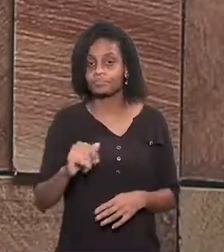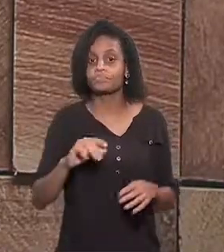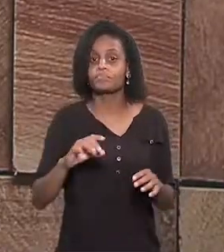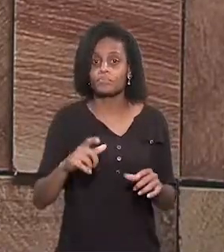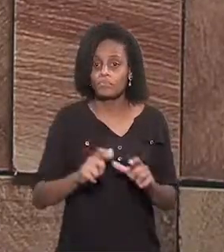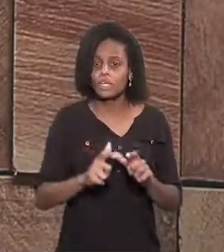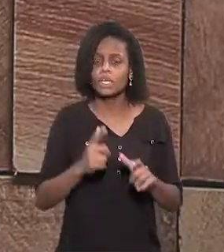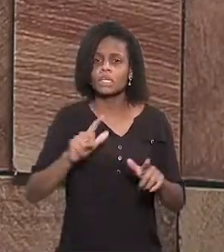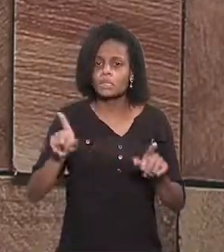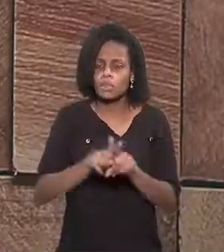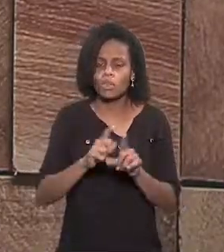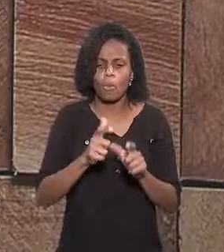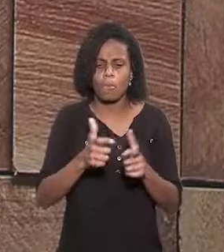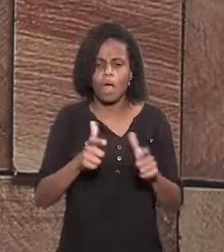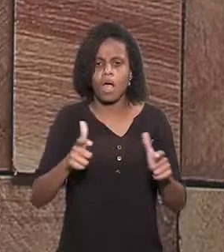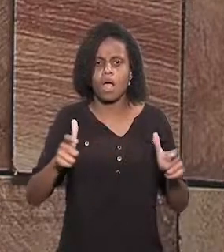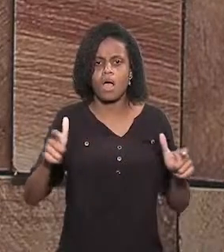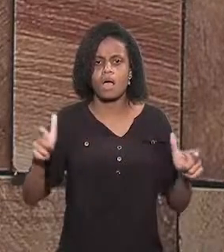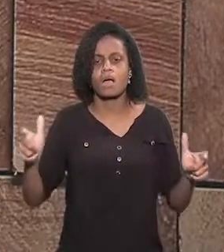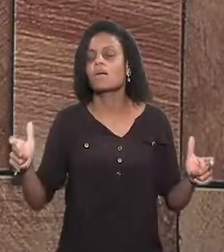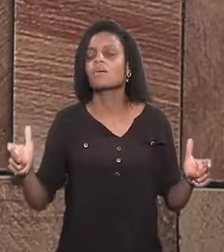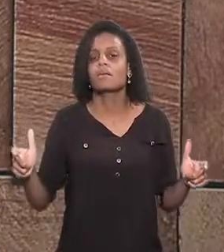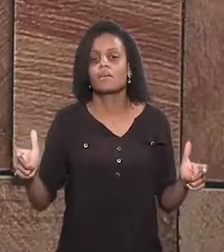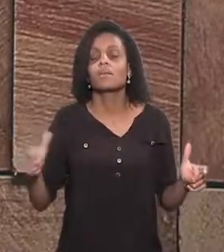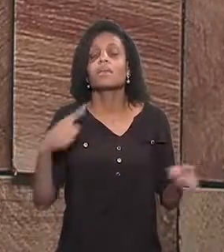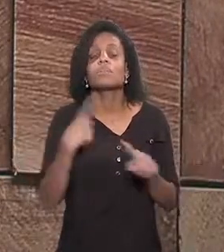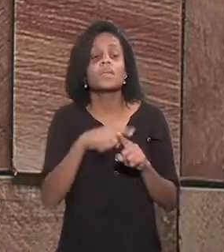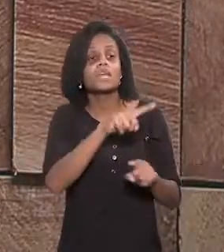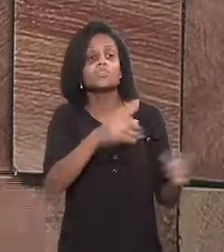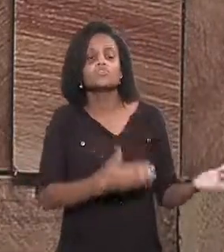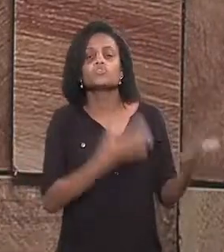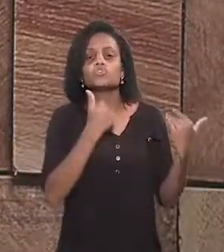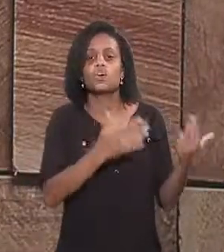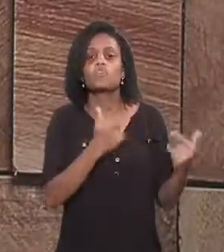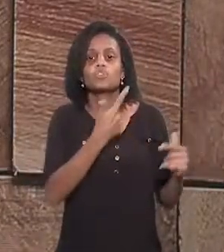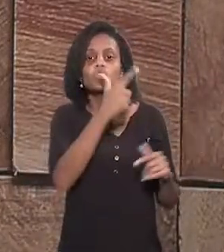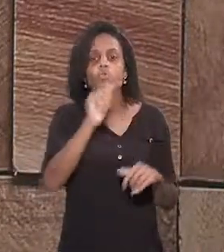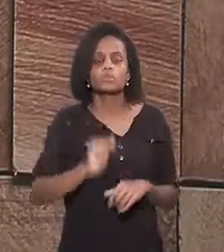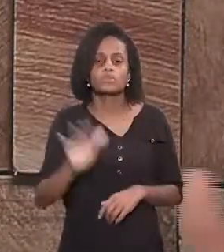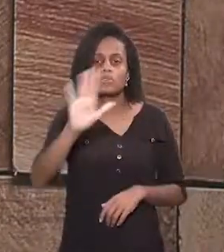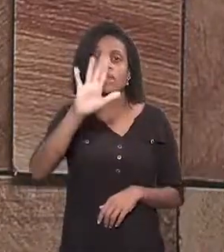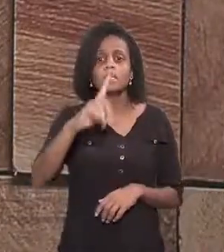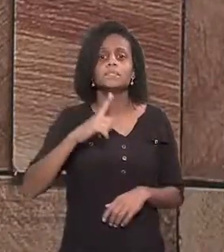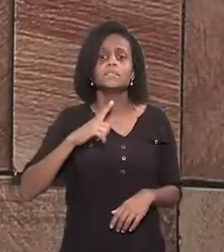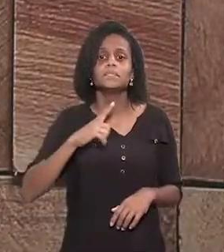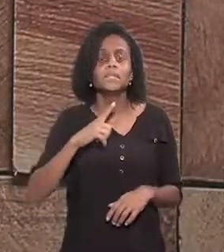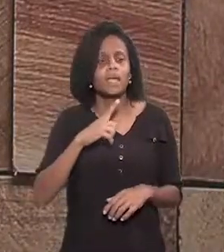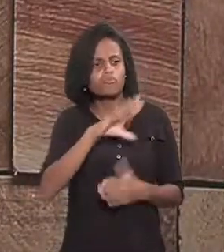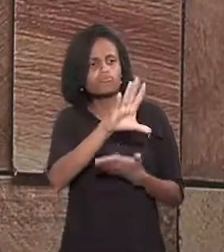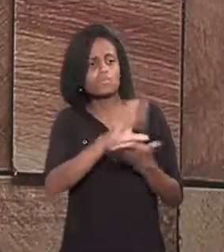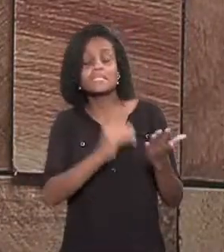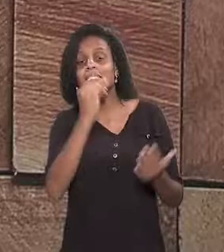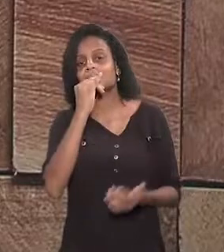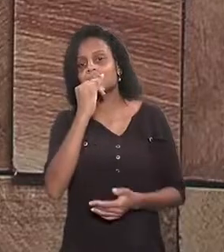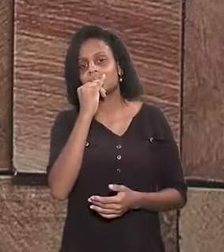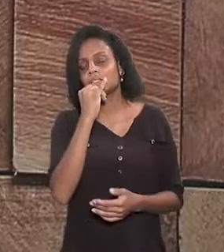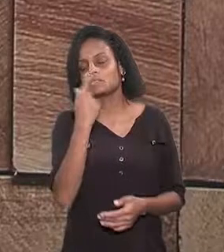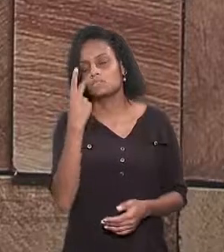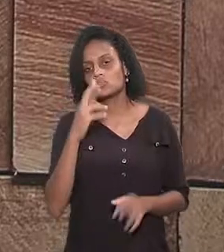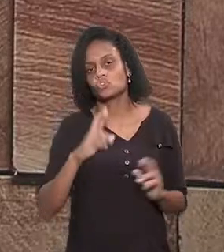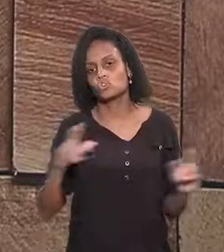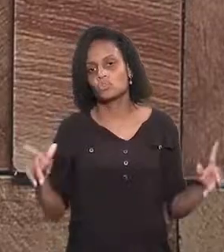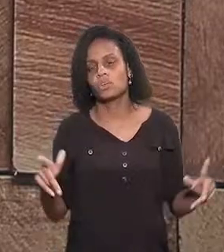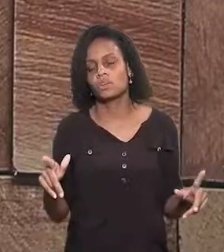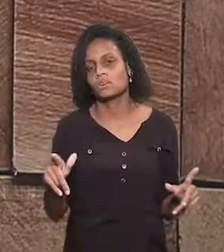e cada vez mais estamos expandindo para que esses jovens da Vila Kennedy, da Vila Vintém, tenham um espelho diferente,